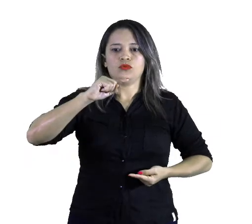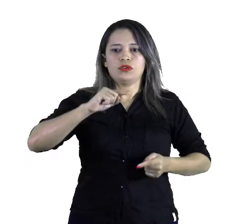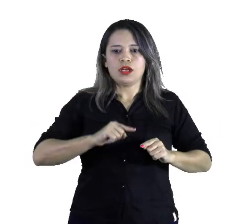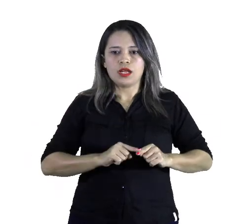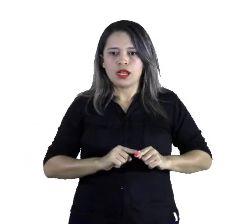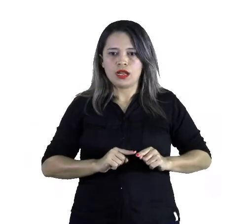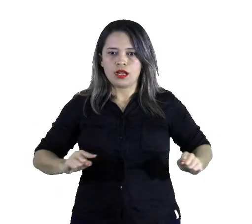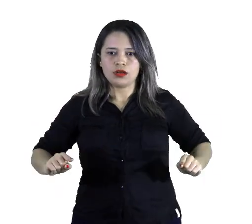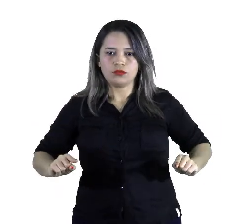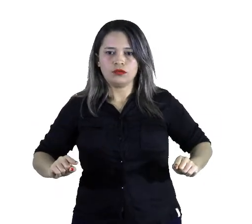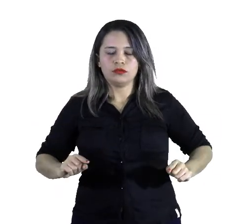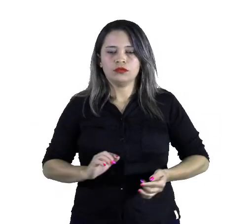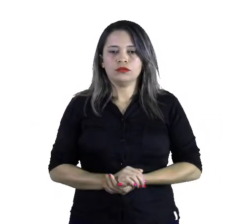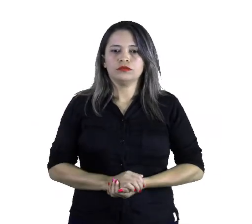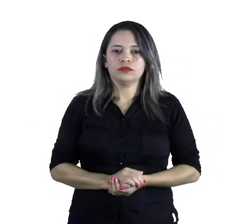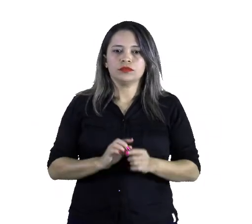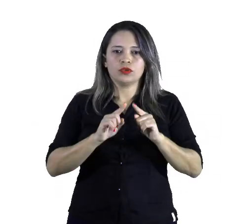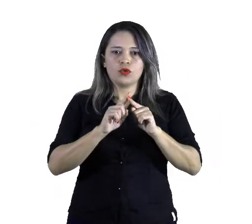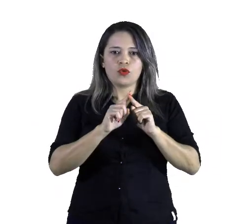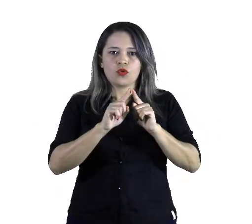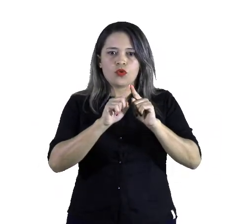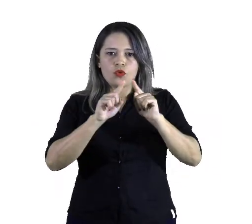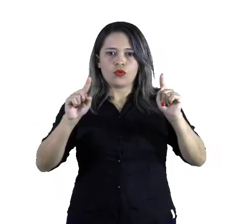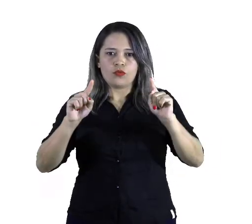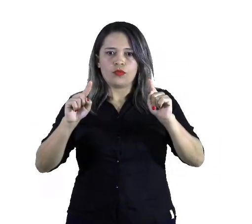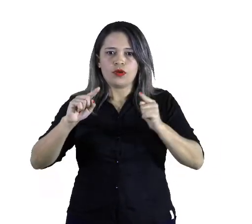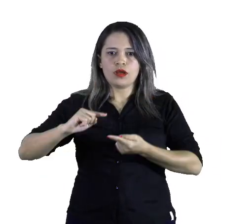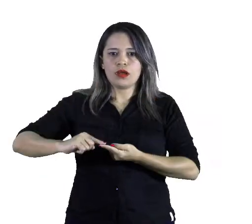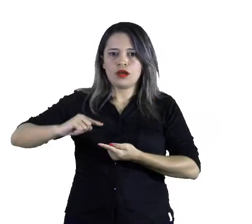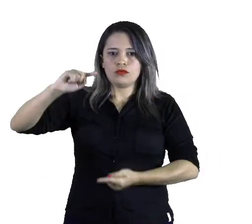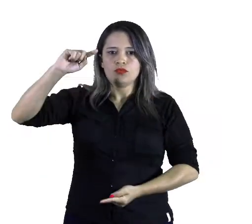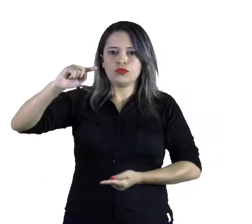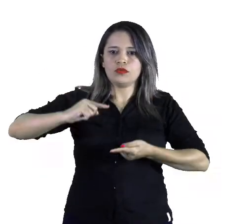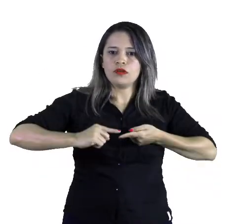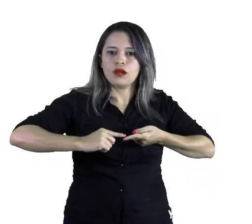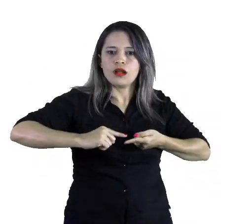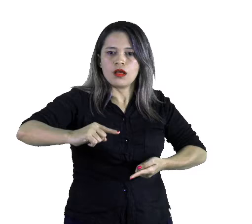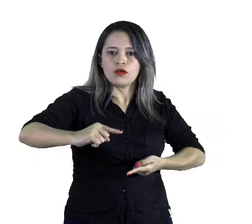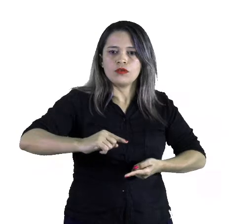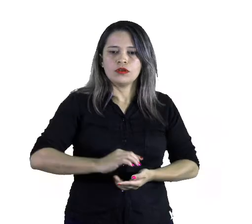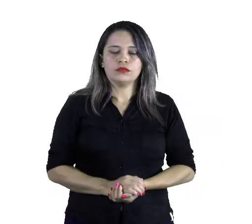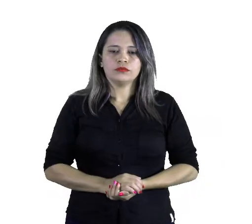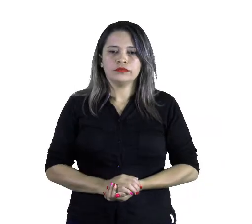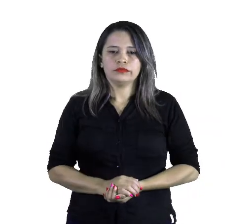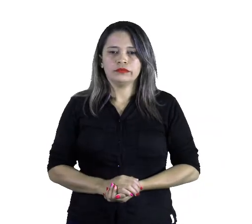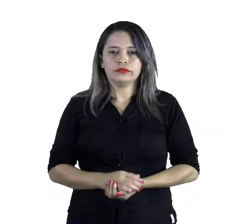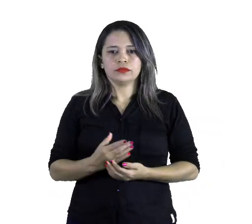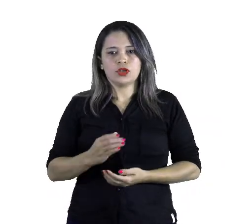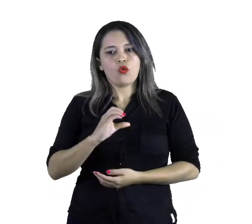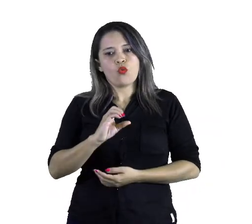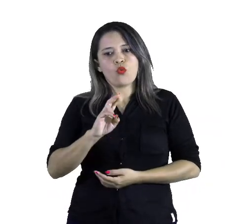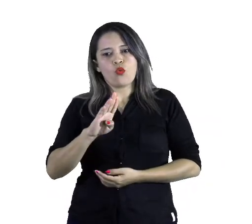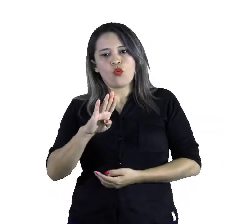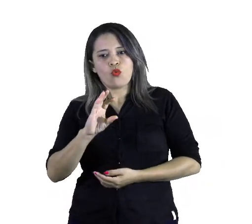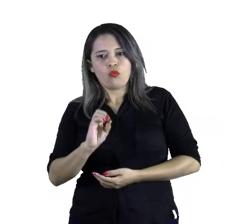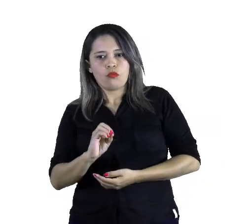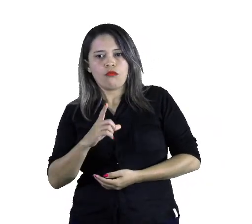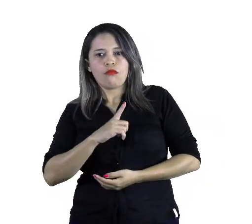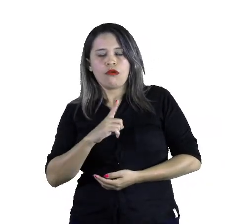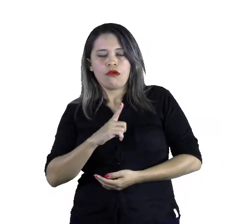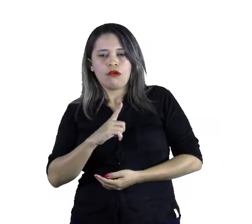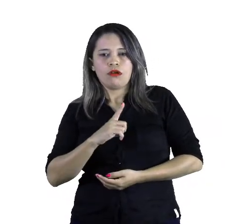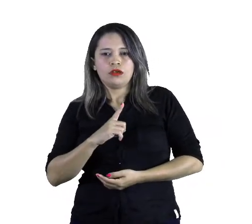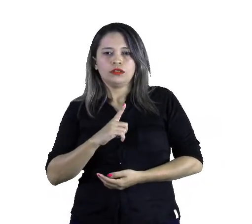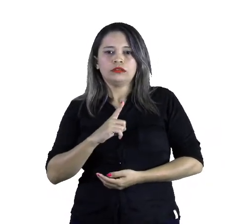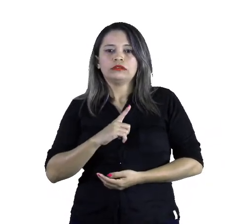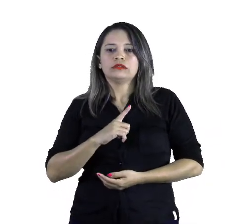largura, não é isso? Ó, o comprimento, a altura e a largura. Como o cubo, pessoal, ele tem as medidas